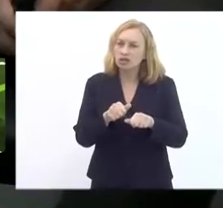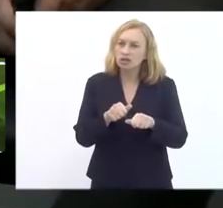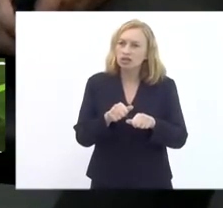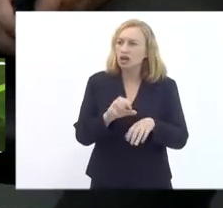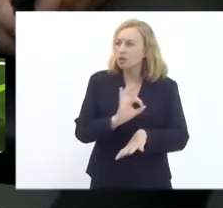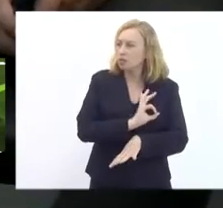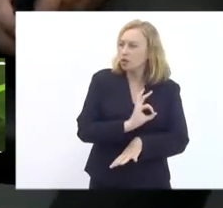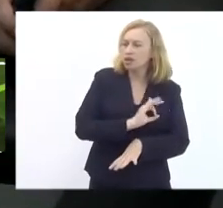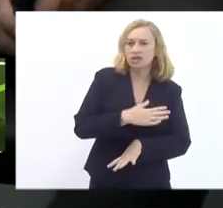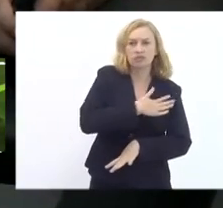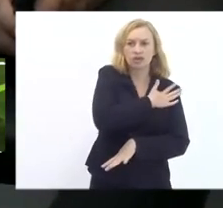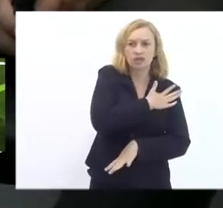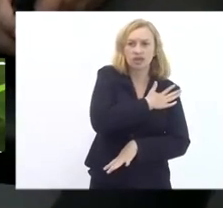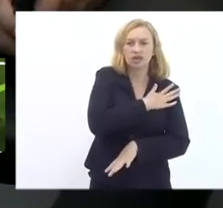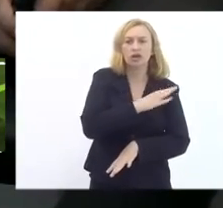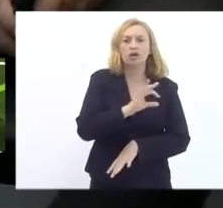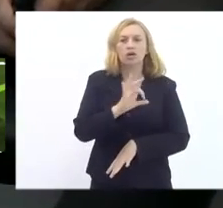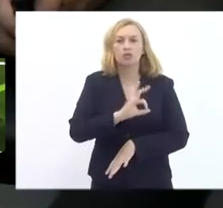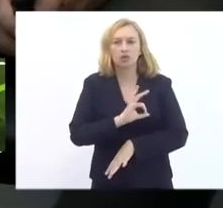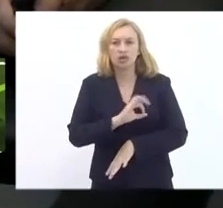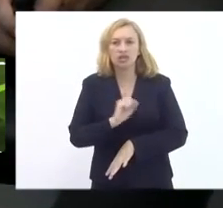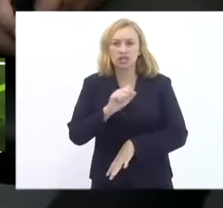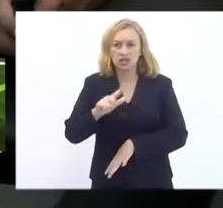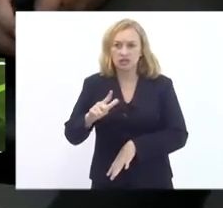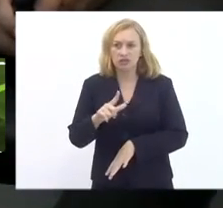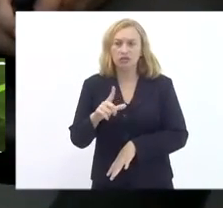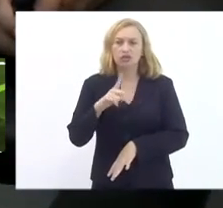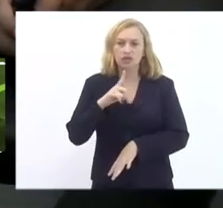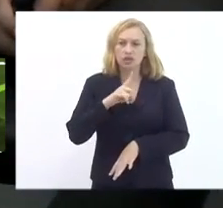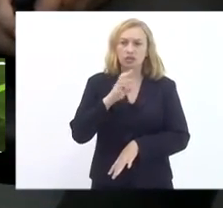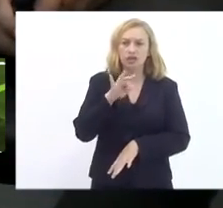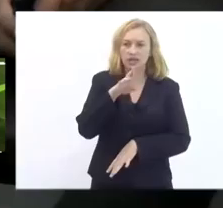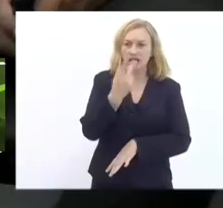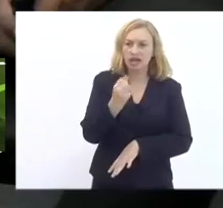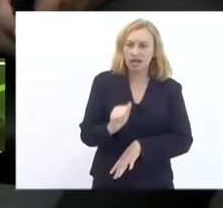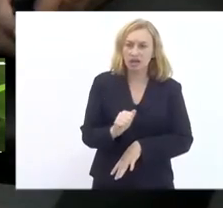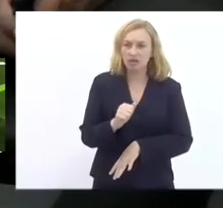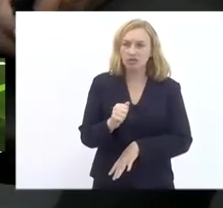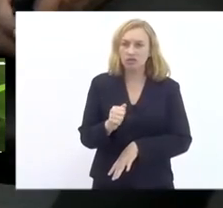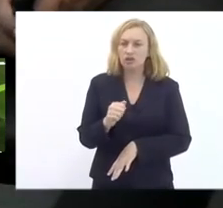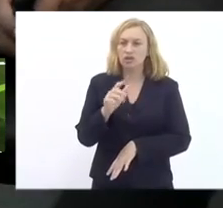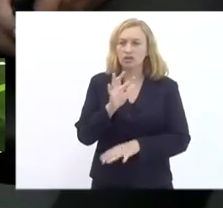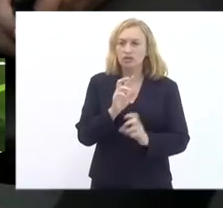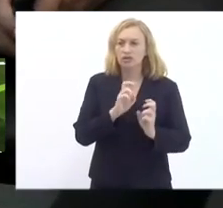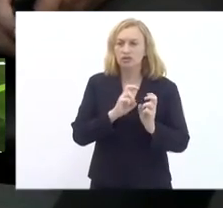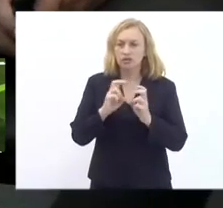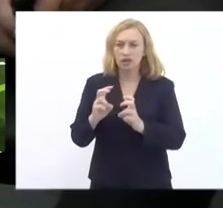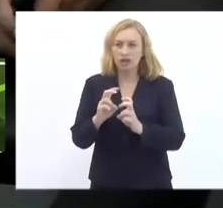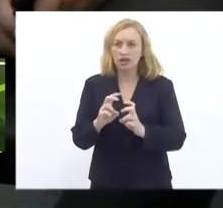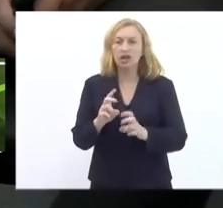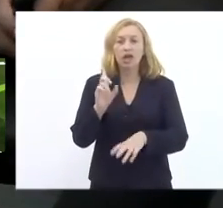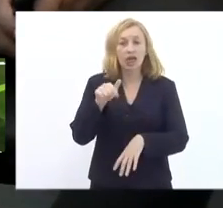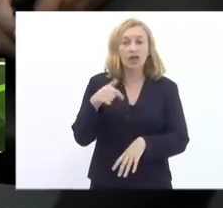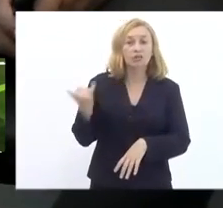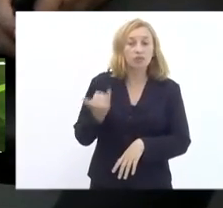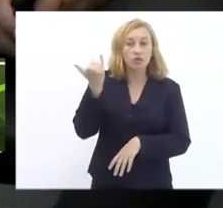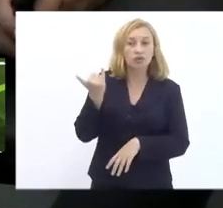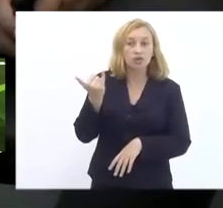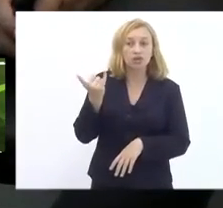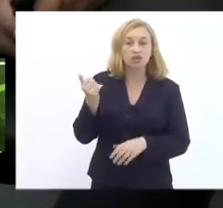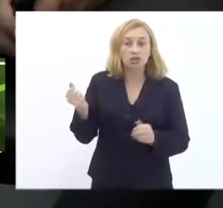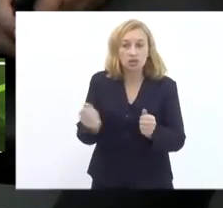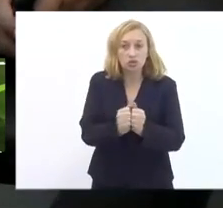Polícia Militar quanto a Polícia Civil, que a Polícia Militar tem um batalhão de Polícia Ferroviária, é importante que eles venham